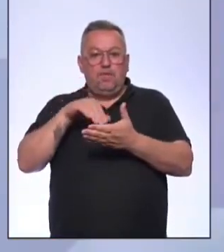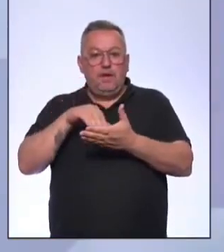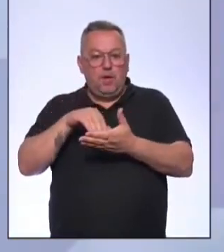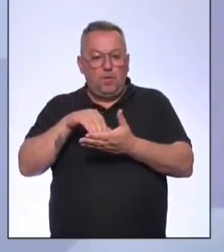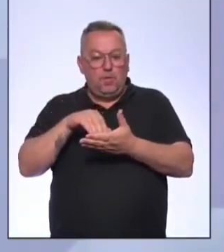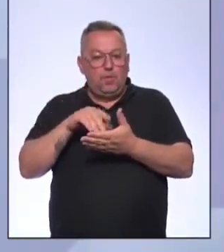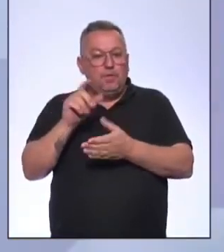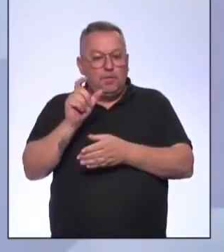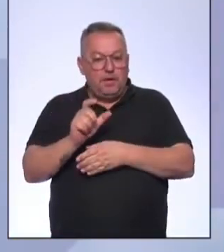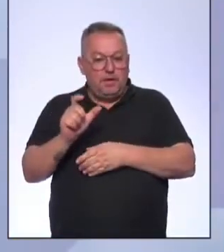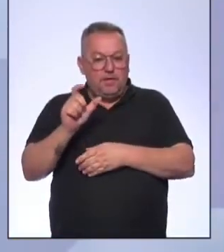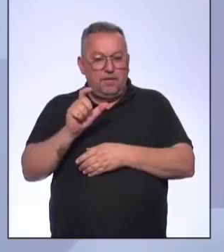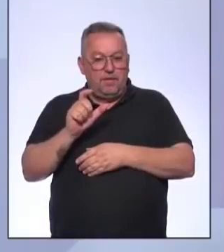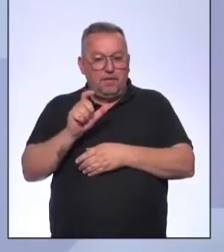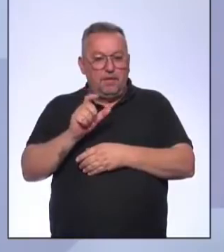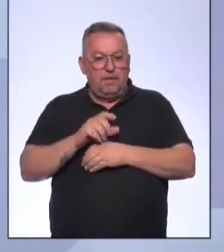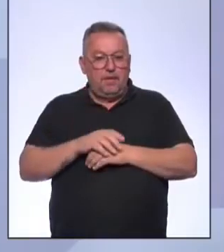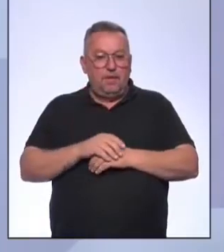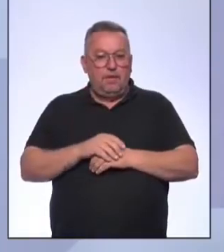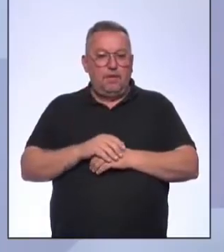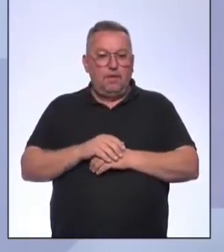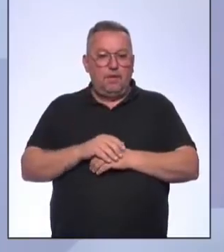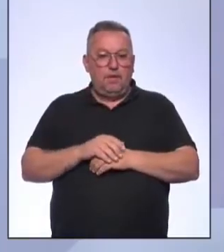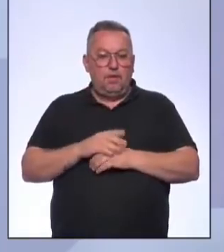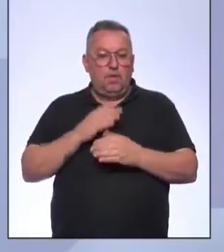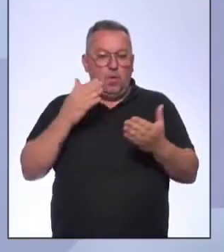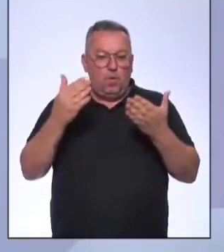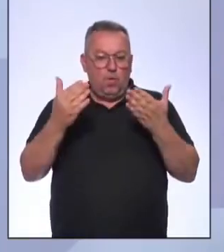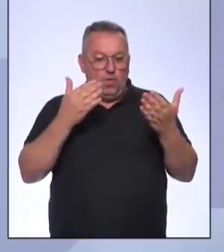da palavra. Se great,